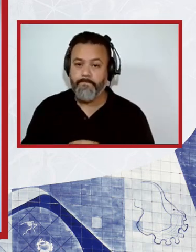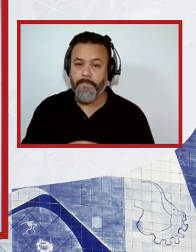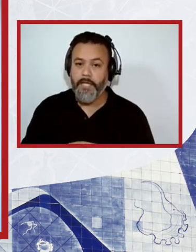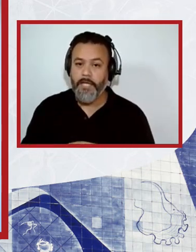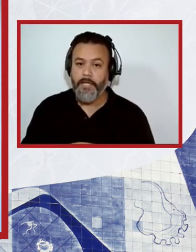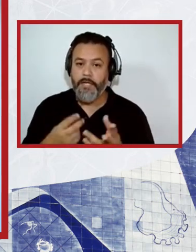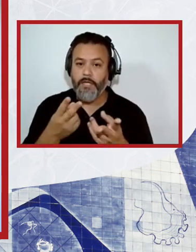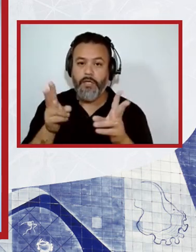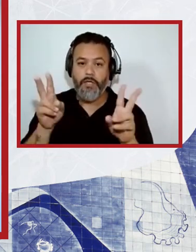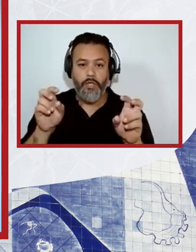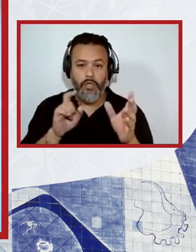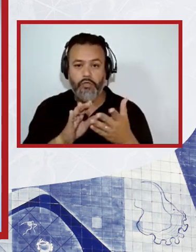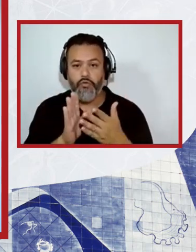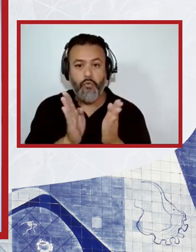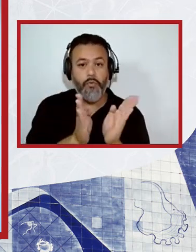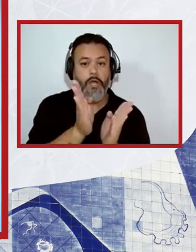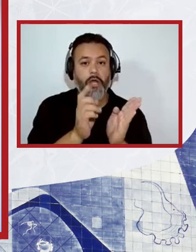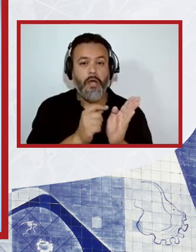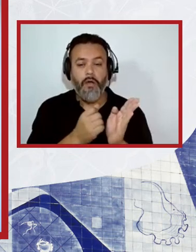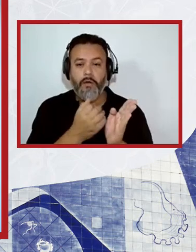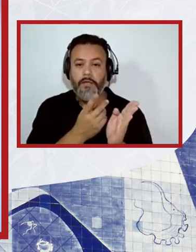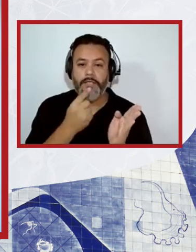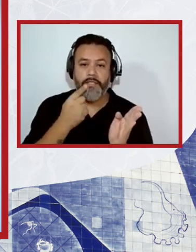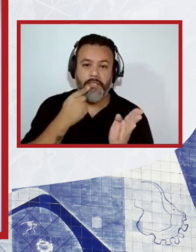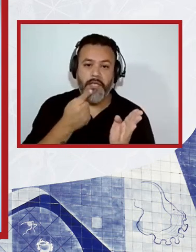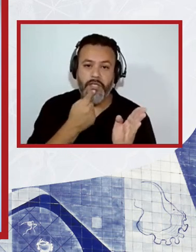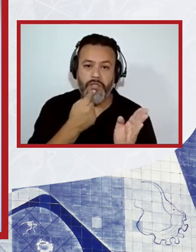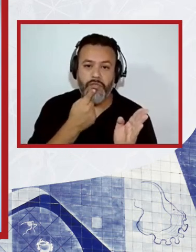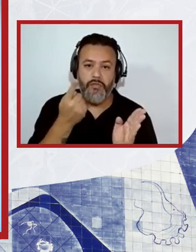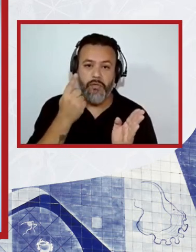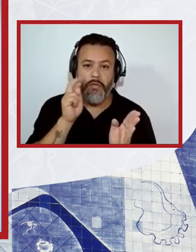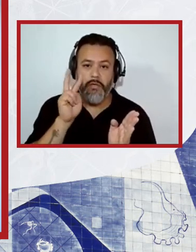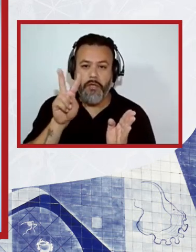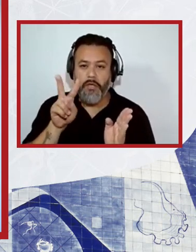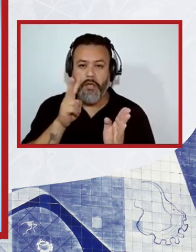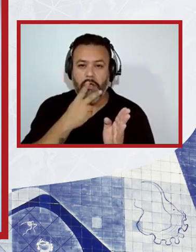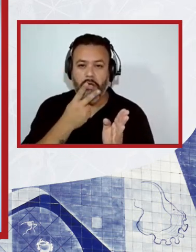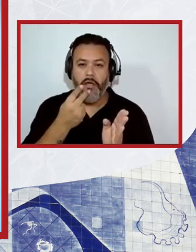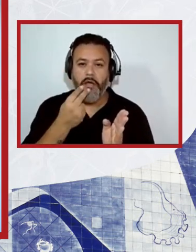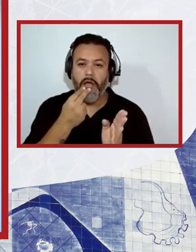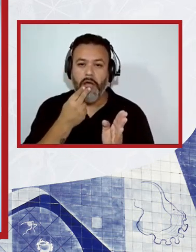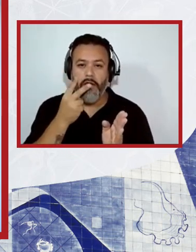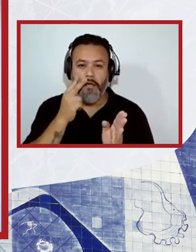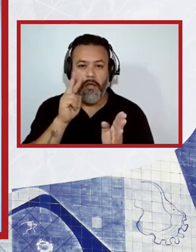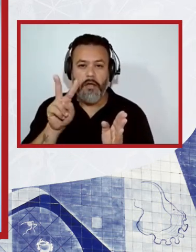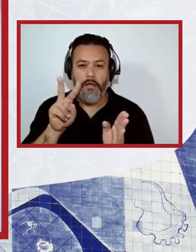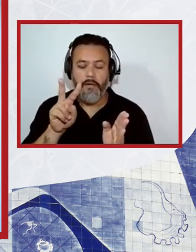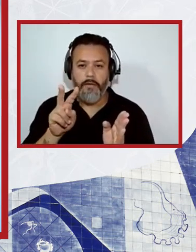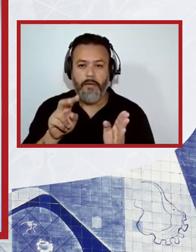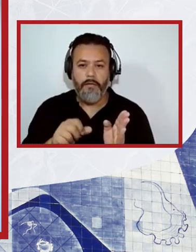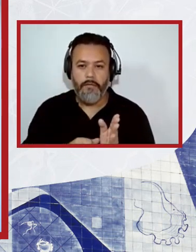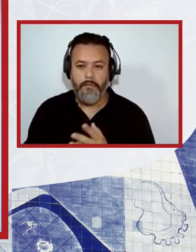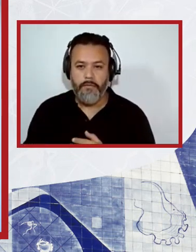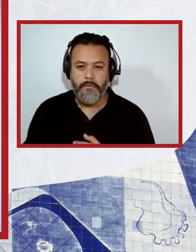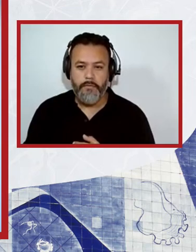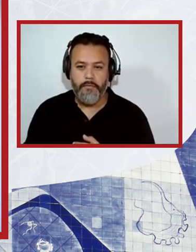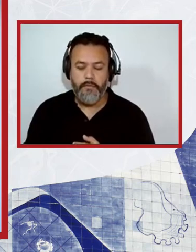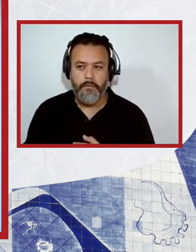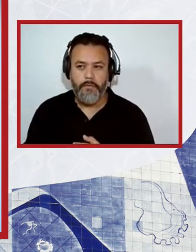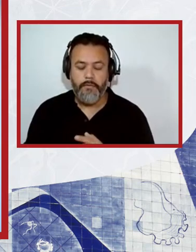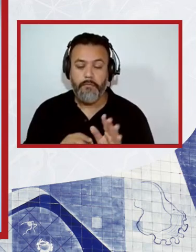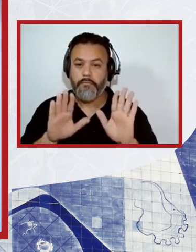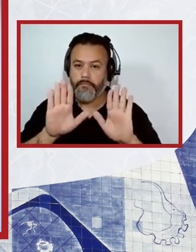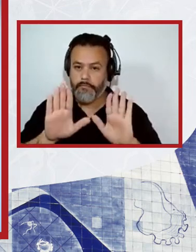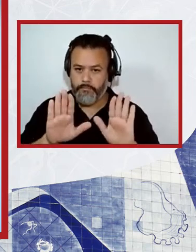o acesso ao audiovisual por estudantes, por professores